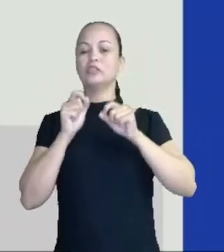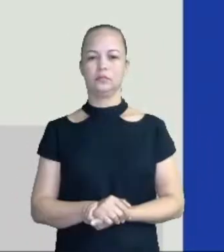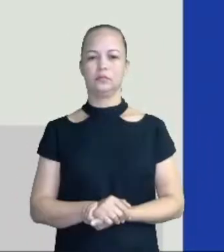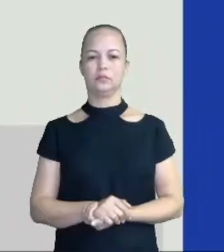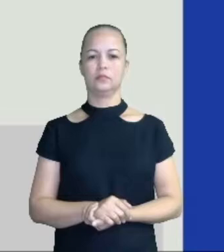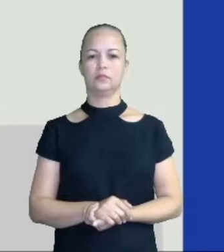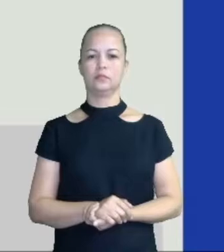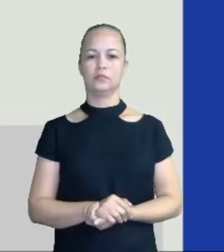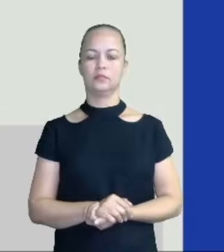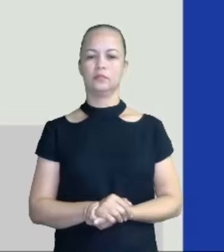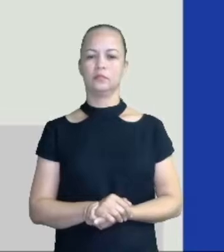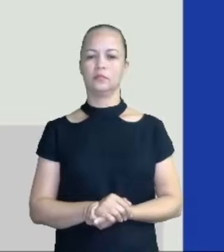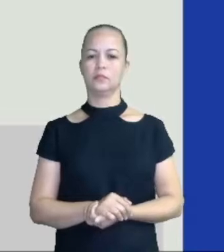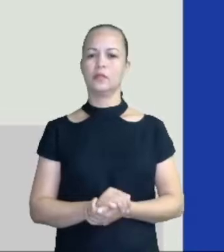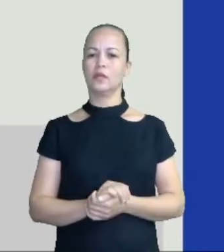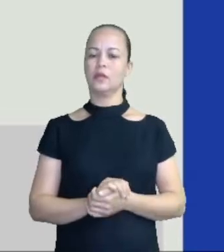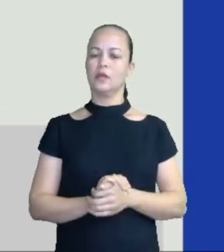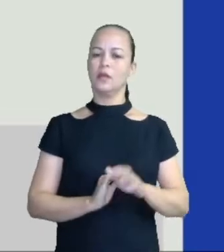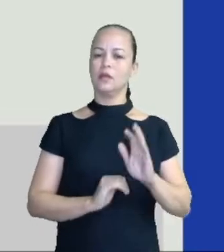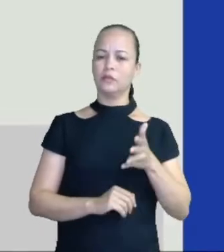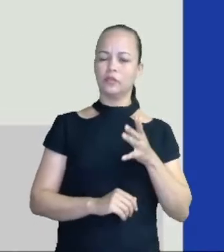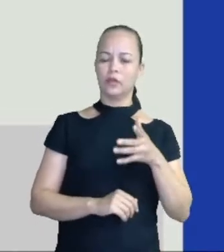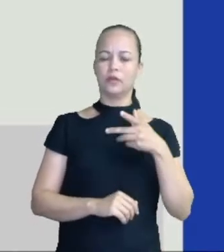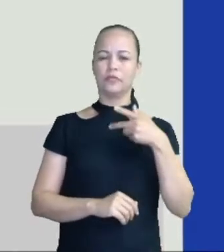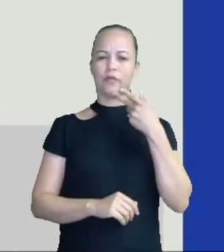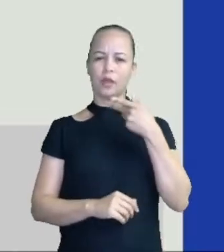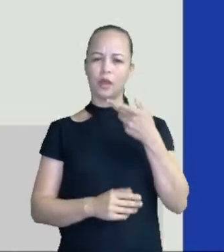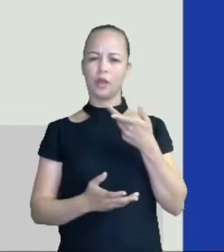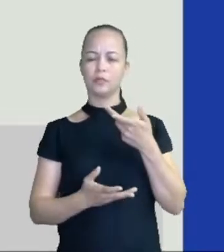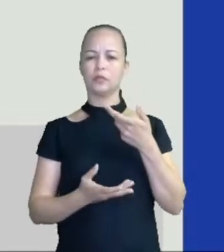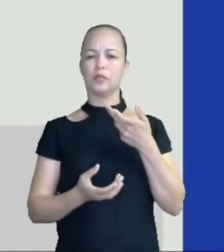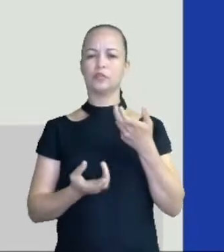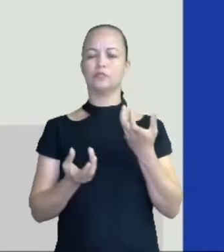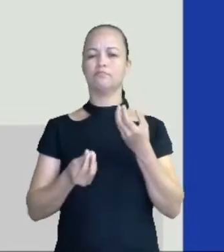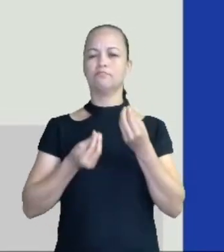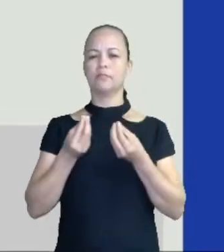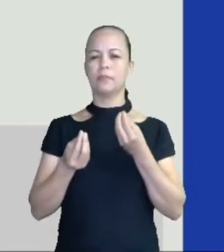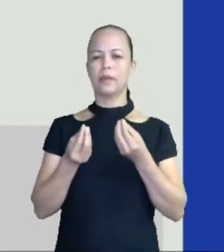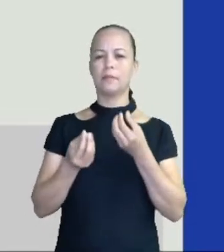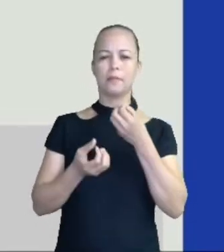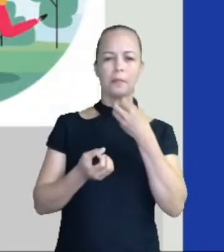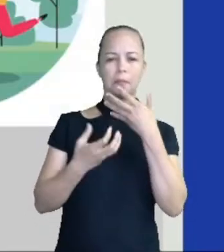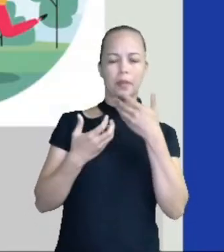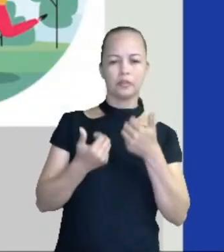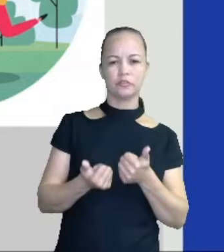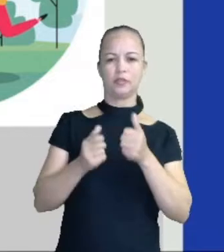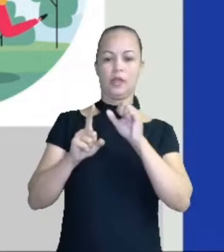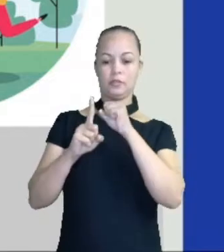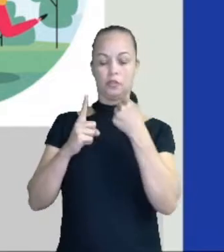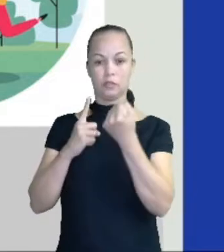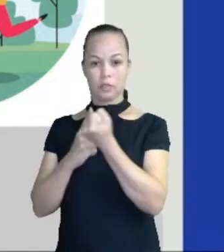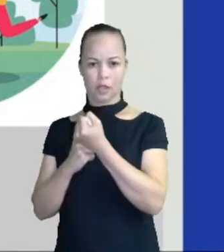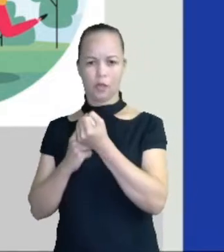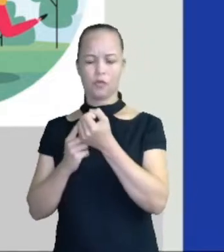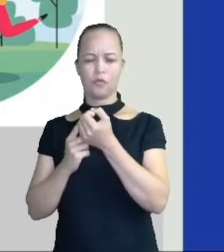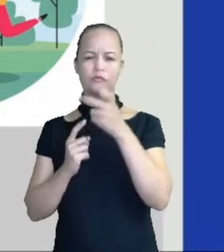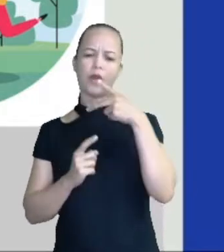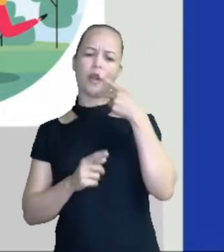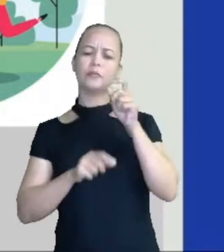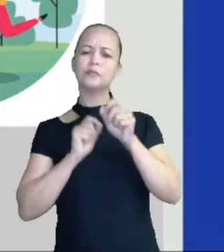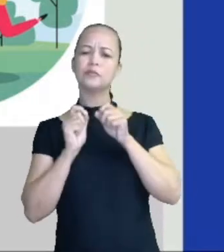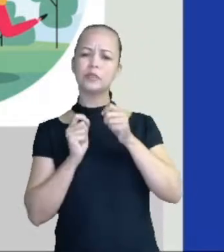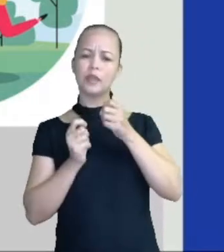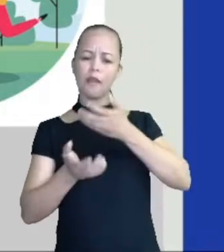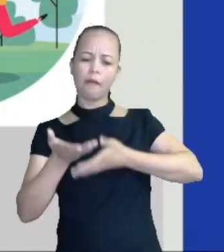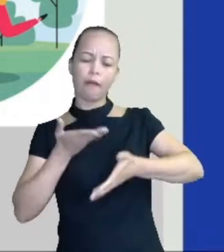bem. Já quando a gente fala no aspecto, no bem-estar social, né? A gente fala justamente das relações que nós temos com as